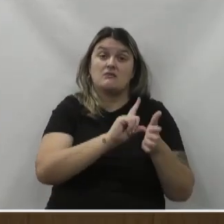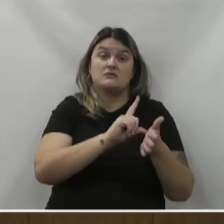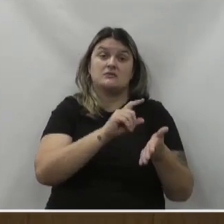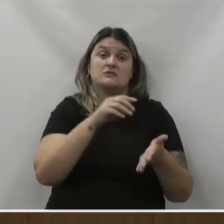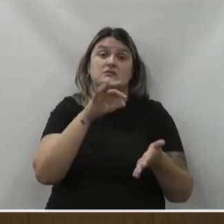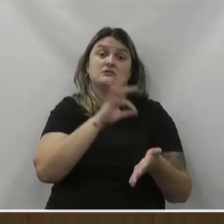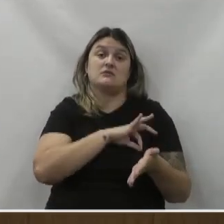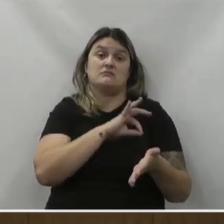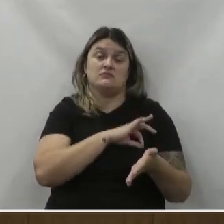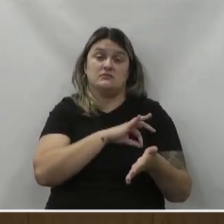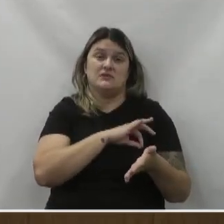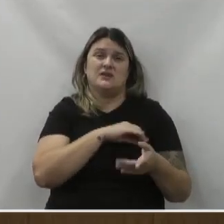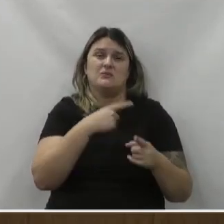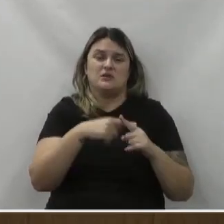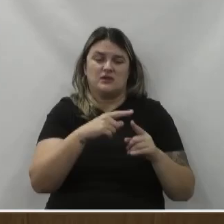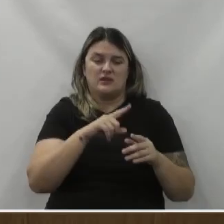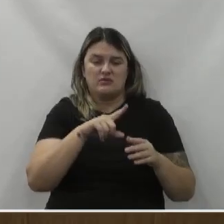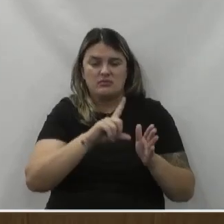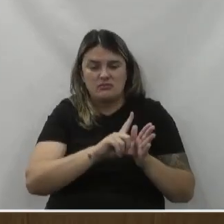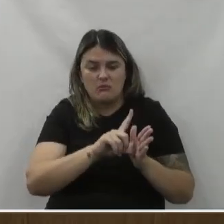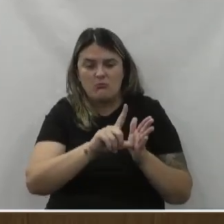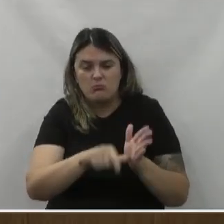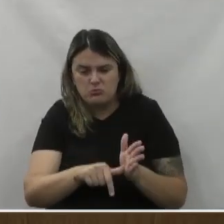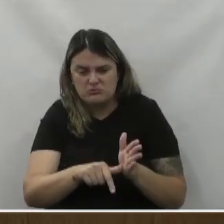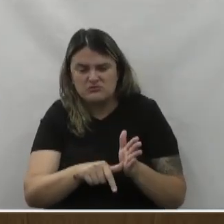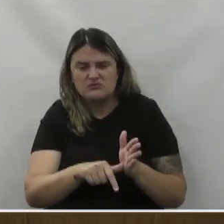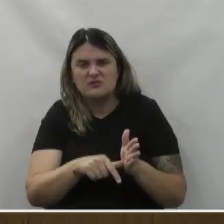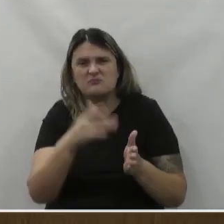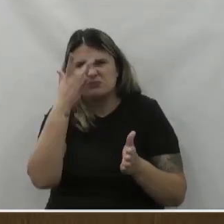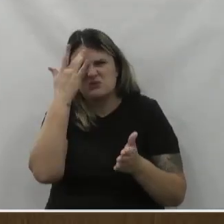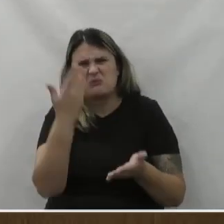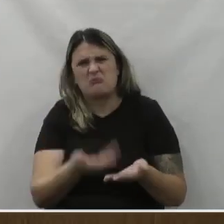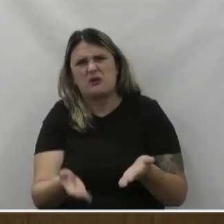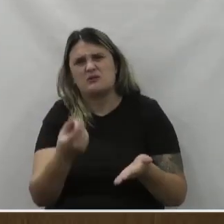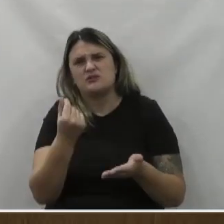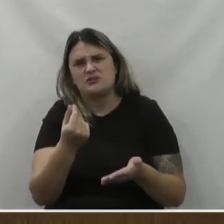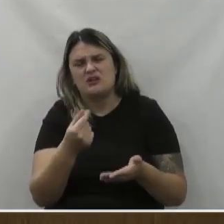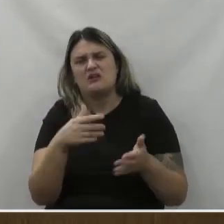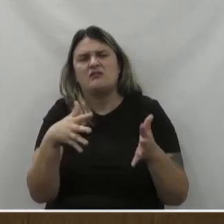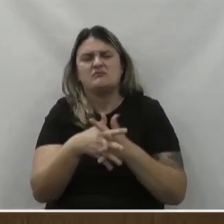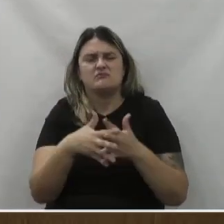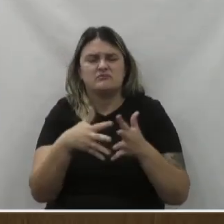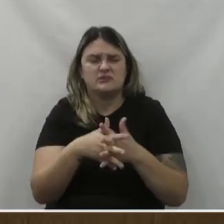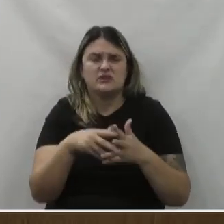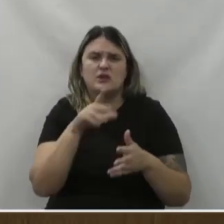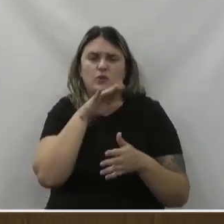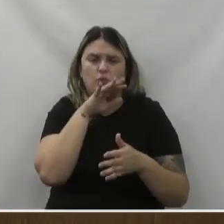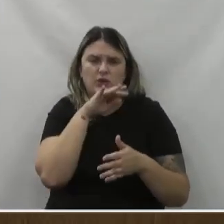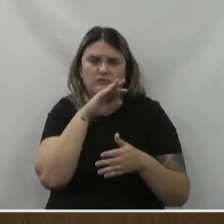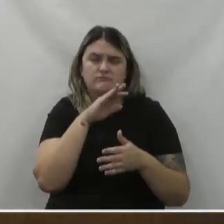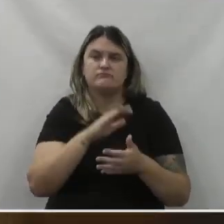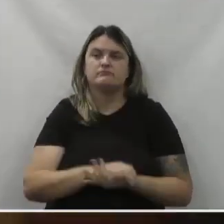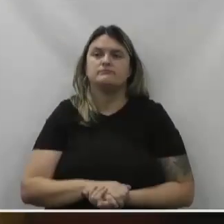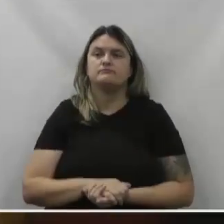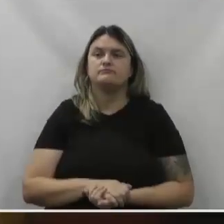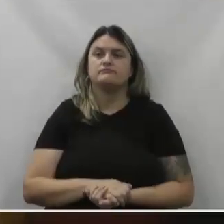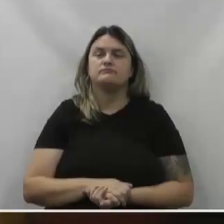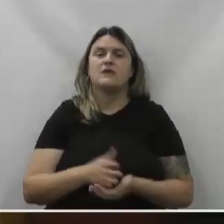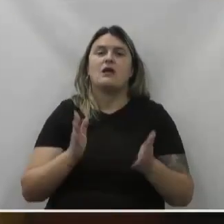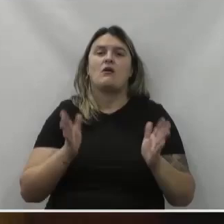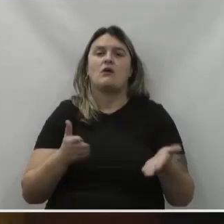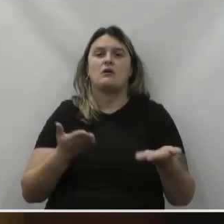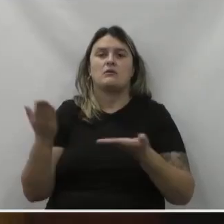medida tem gerado aborrecimentos e prejuízos financeiros aos servidores. Em discussão, com a